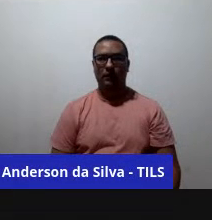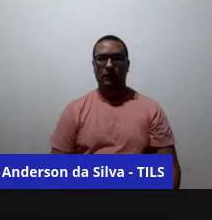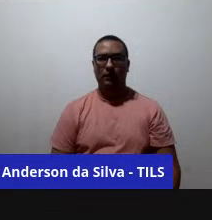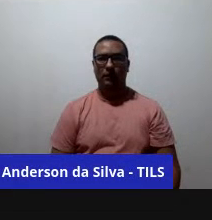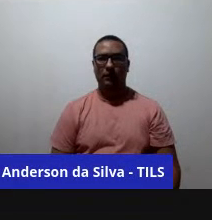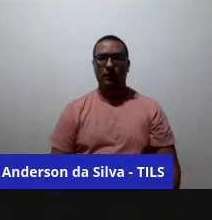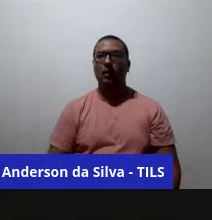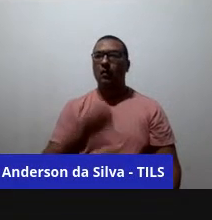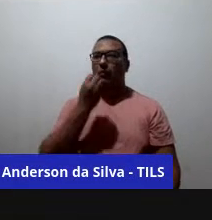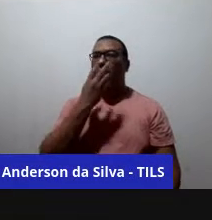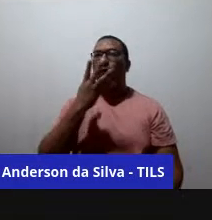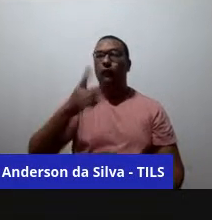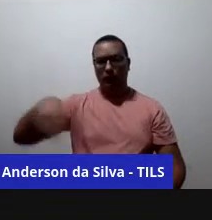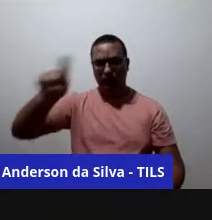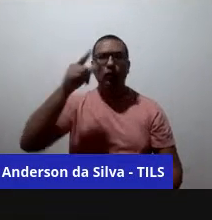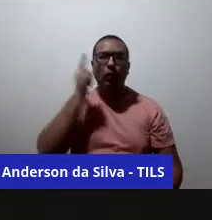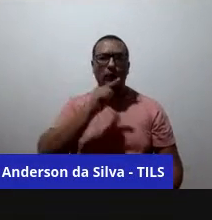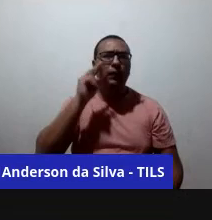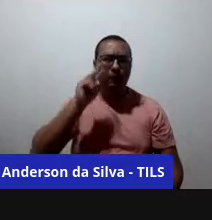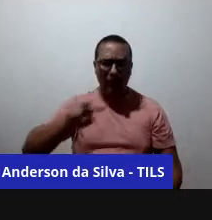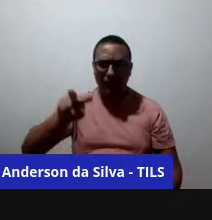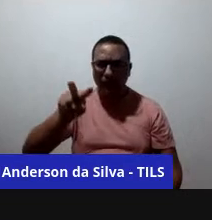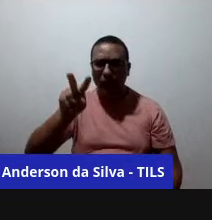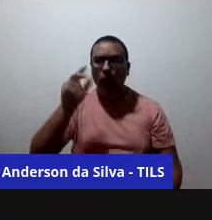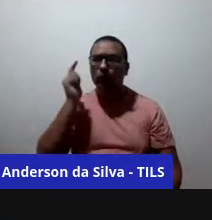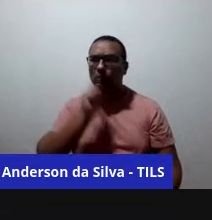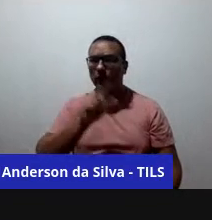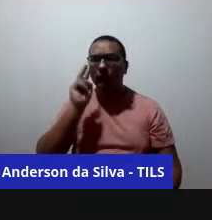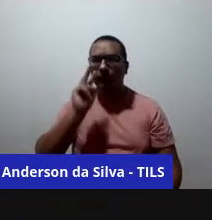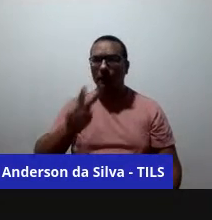Bom, vocês estão vendo aí, pessoal? Tudo ok aí?